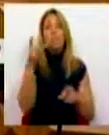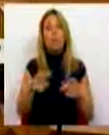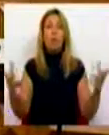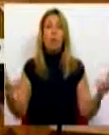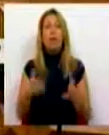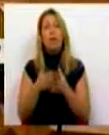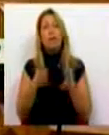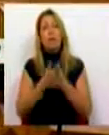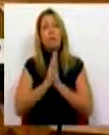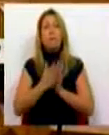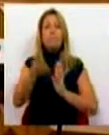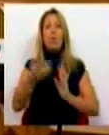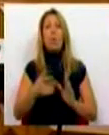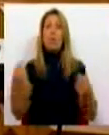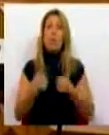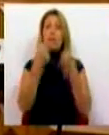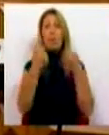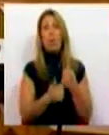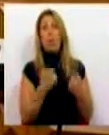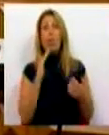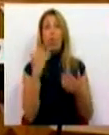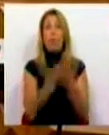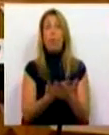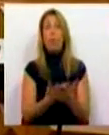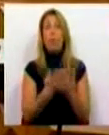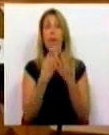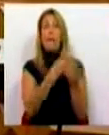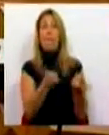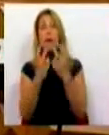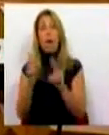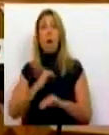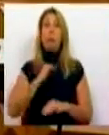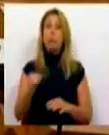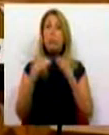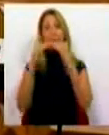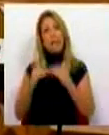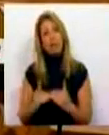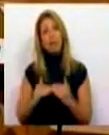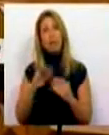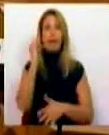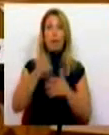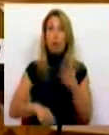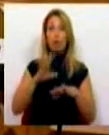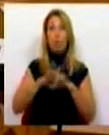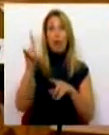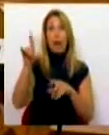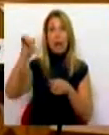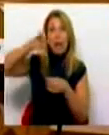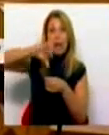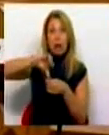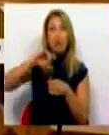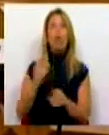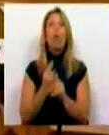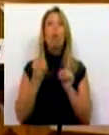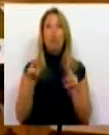deixo para as bancadas da oposição, é uma descida de impostos sobre o líquido, porque precisamente o